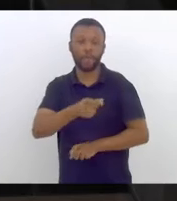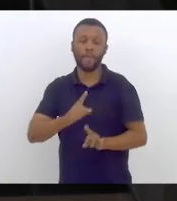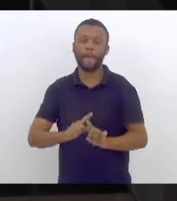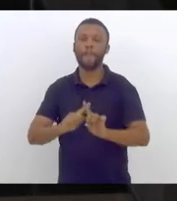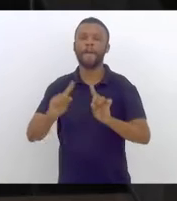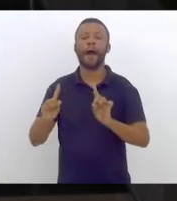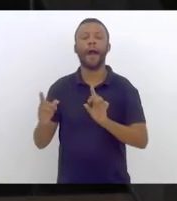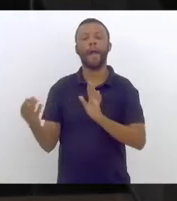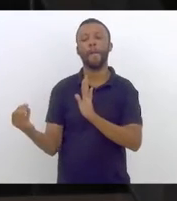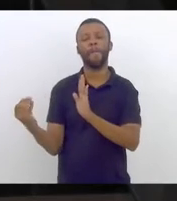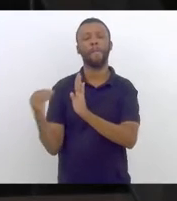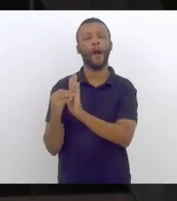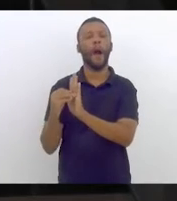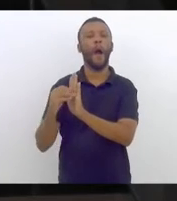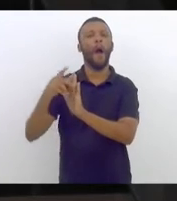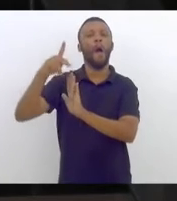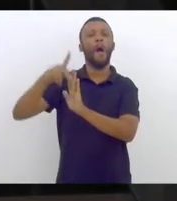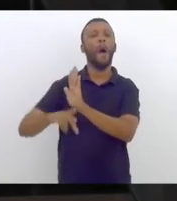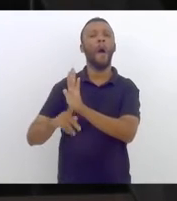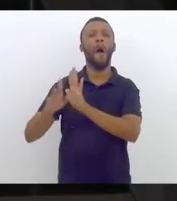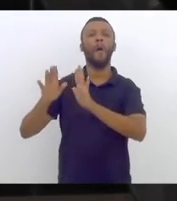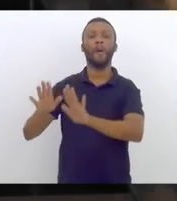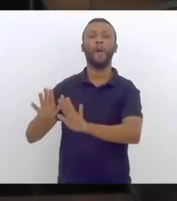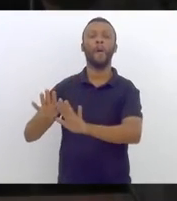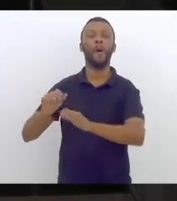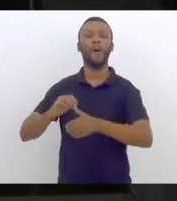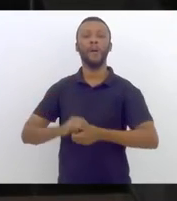lá esse projeto etéreo